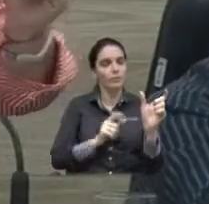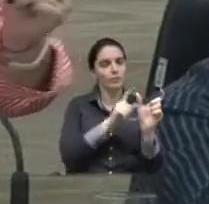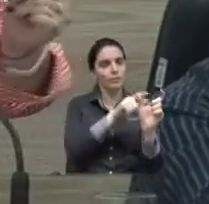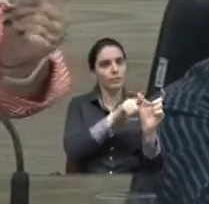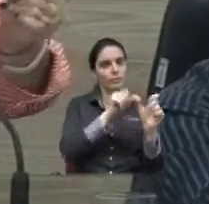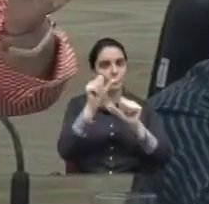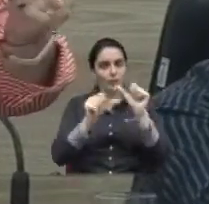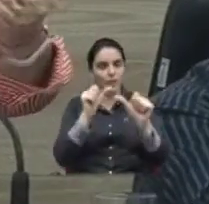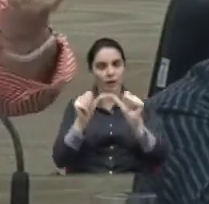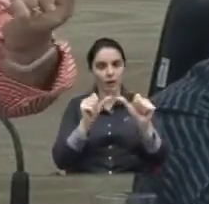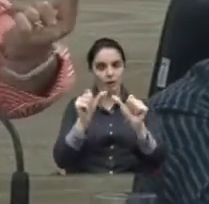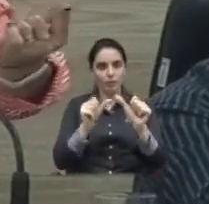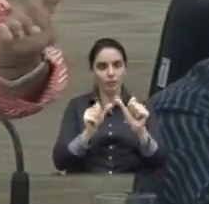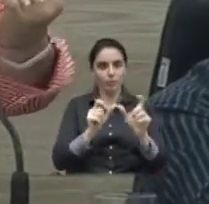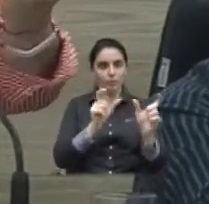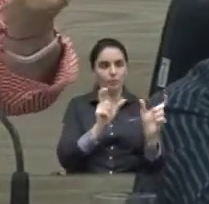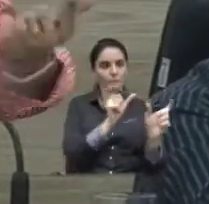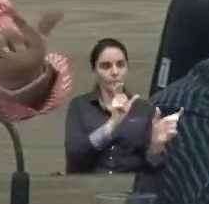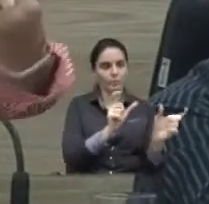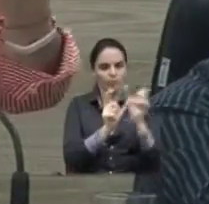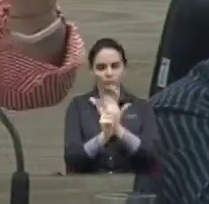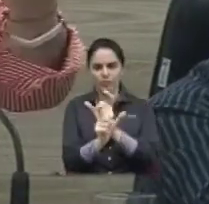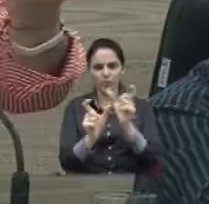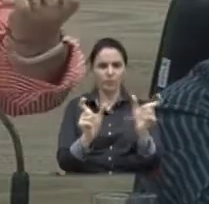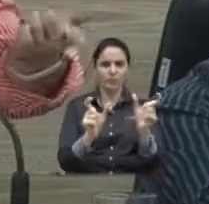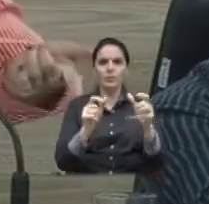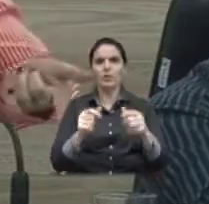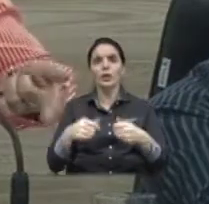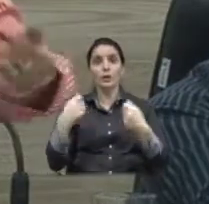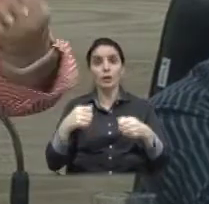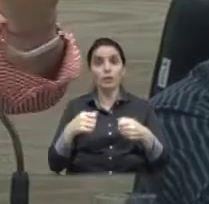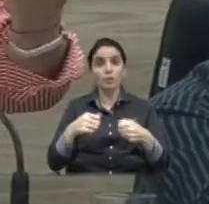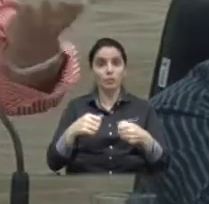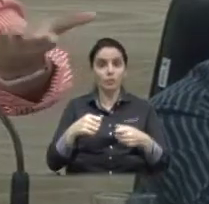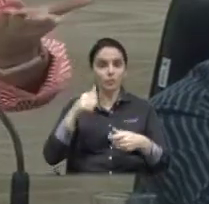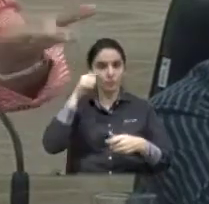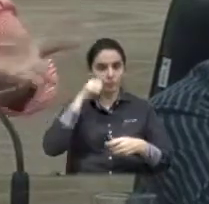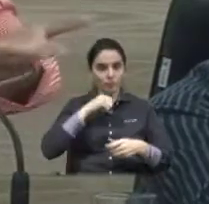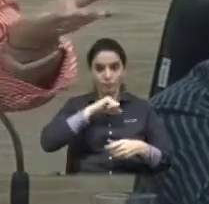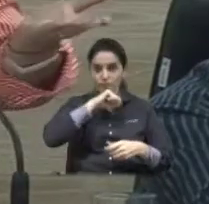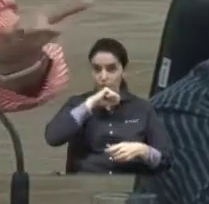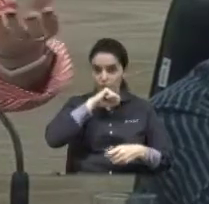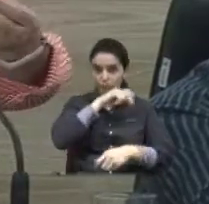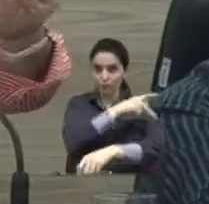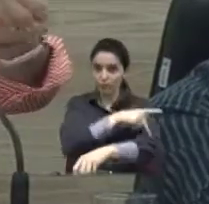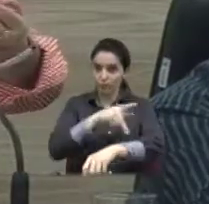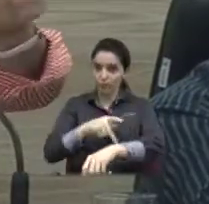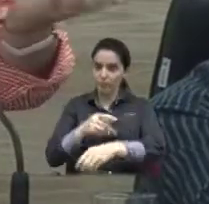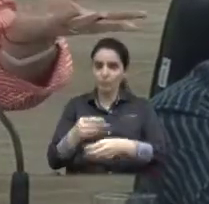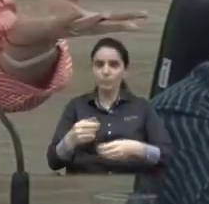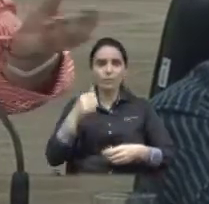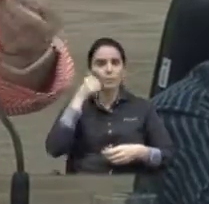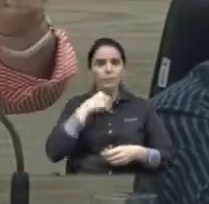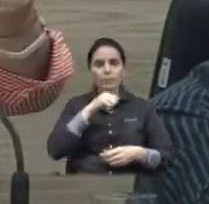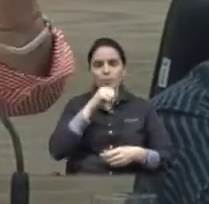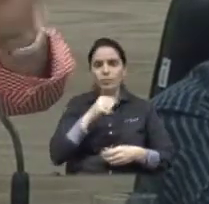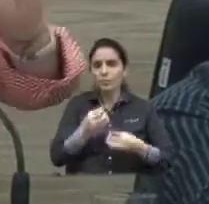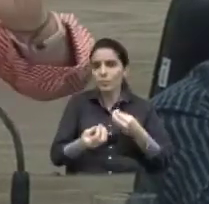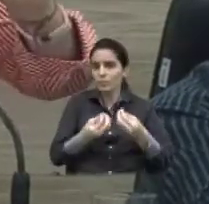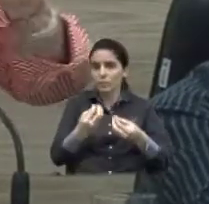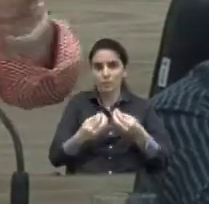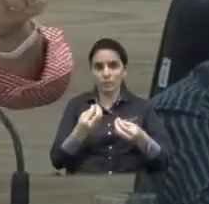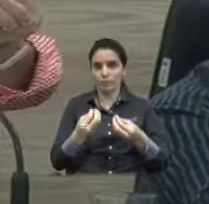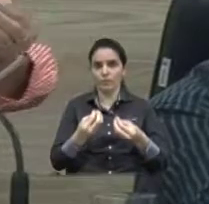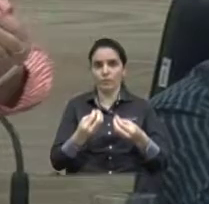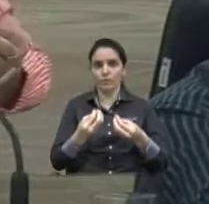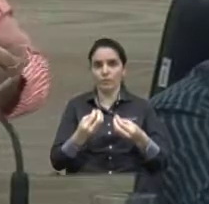com dislexia, onde a mãe tinha, ela é pedagoga, onde a mãe não tinha como, e a criança ela não podia, ela não